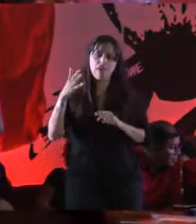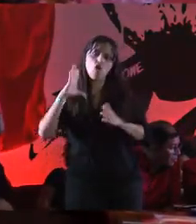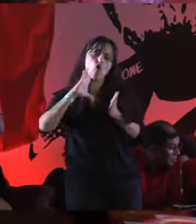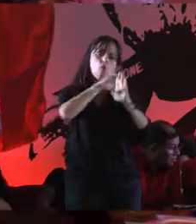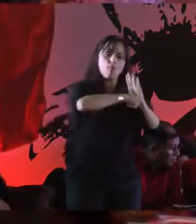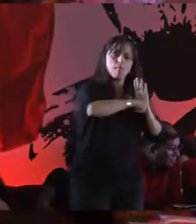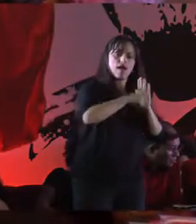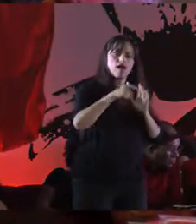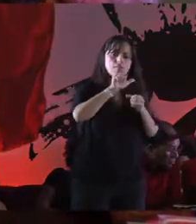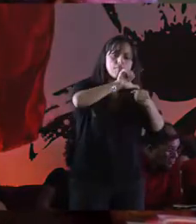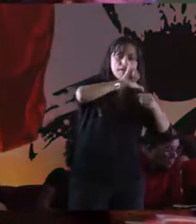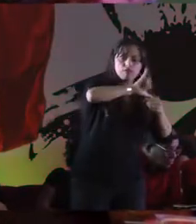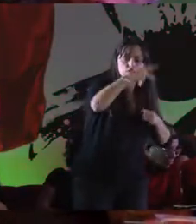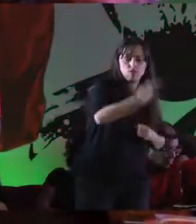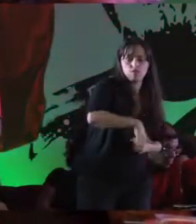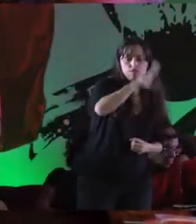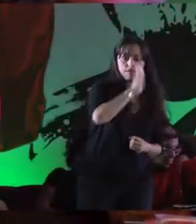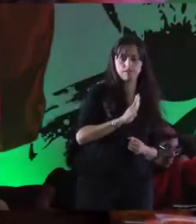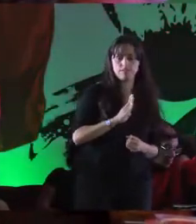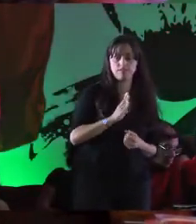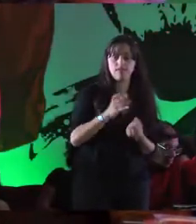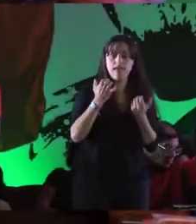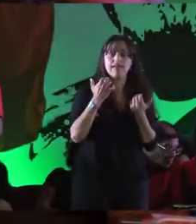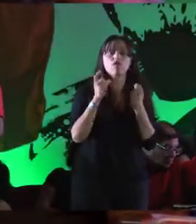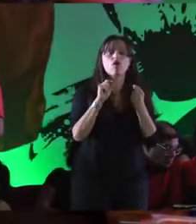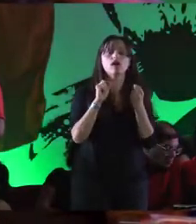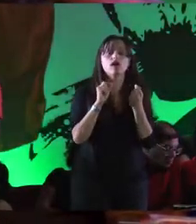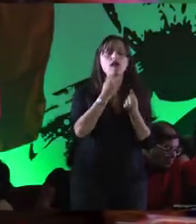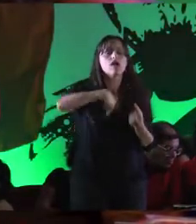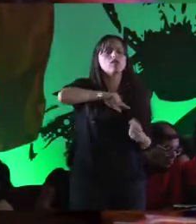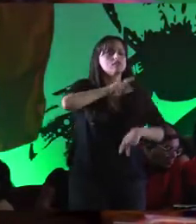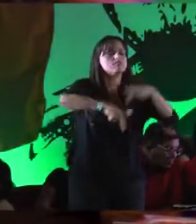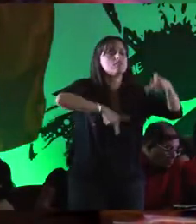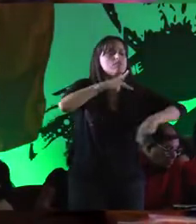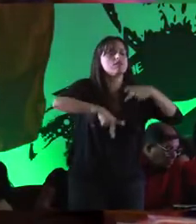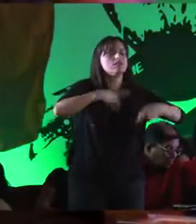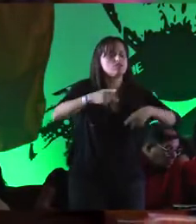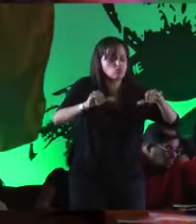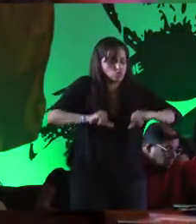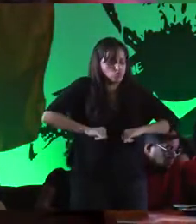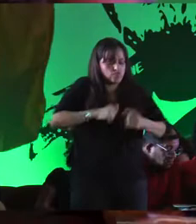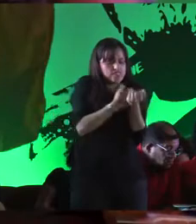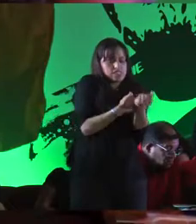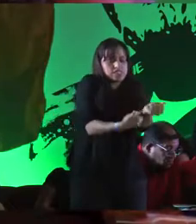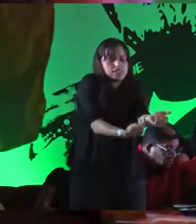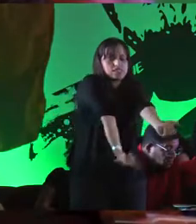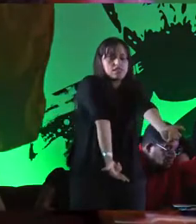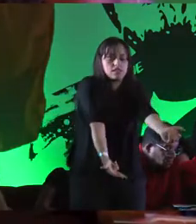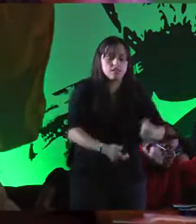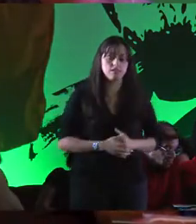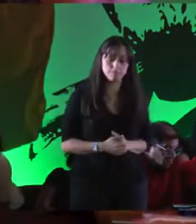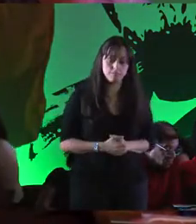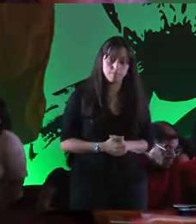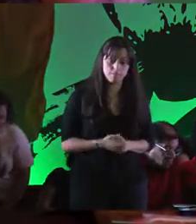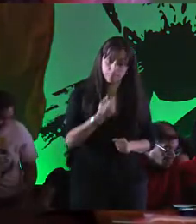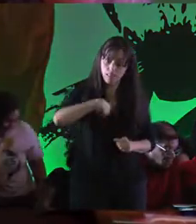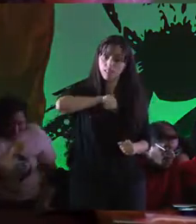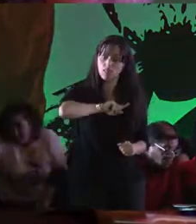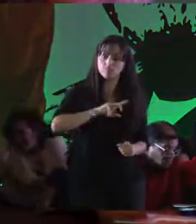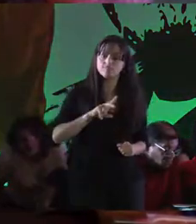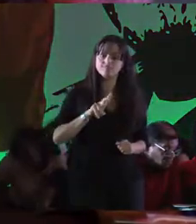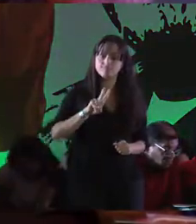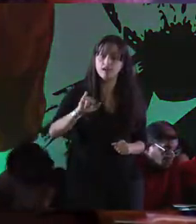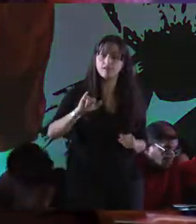quer o sangue do nosso povo. Companheiros e companheiras, nós vamos vencer